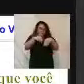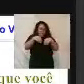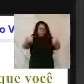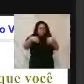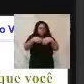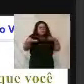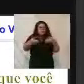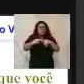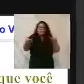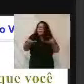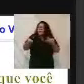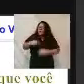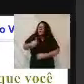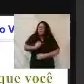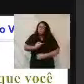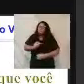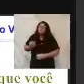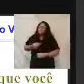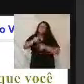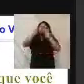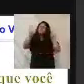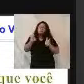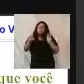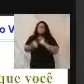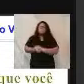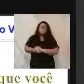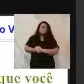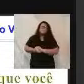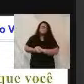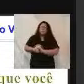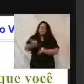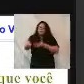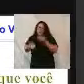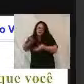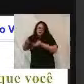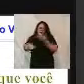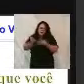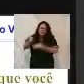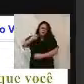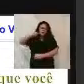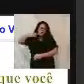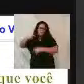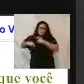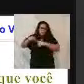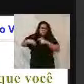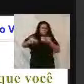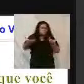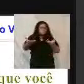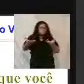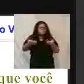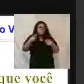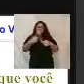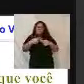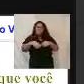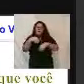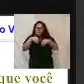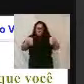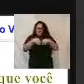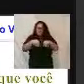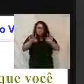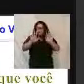sobre resíduos vítreos e processos de reciclagem. Mas é basicamente uma motivação para se